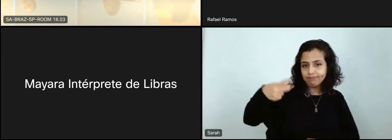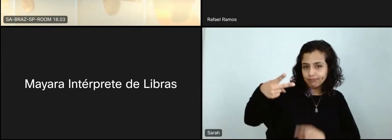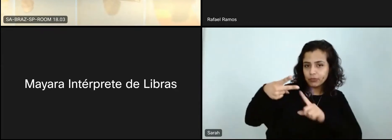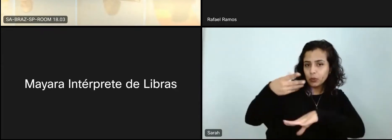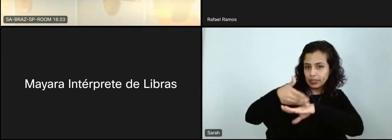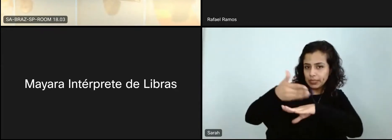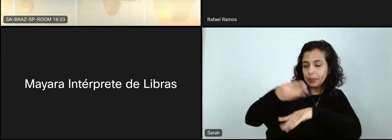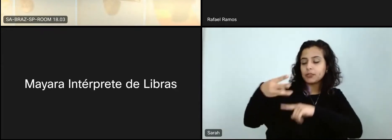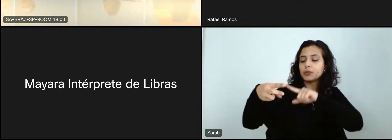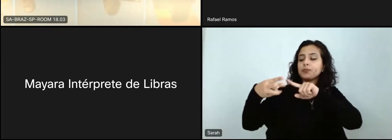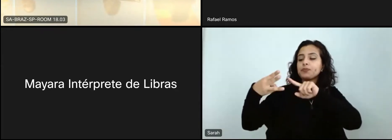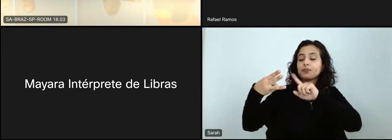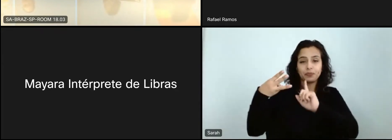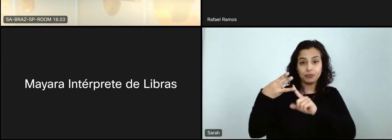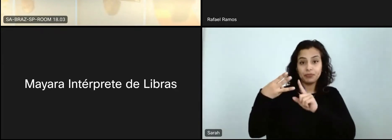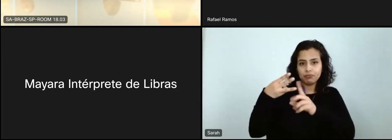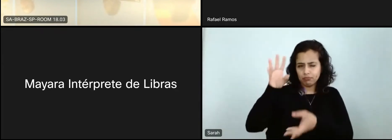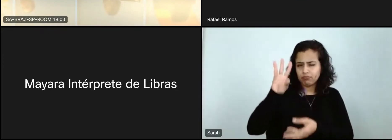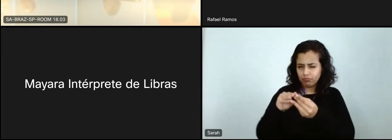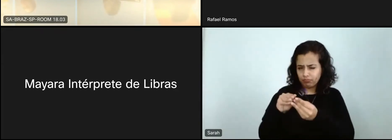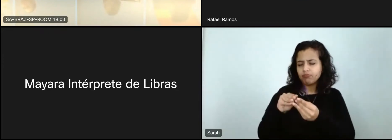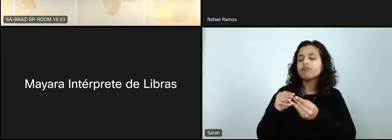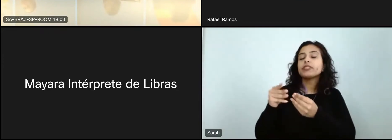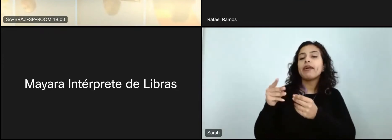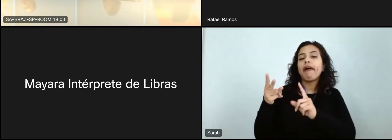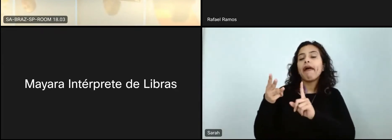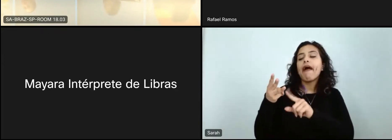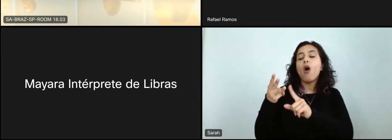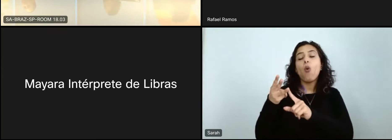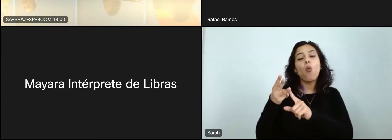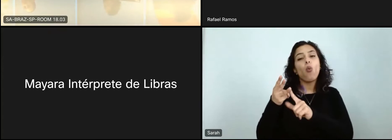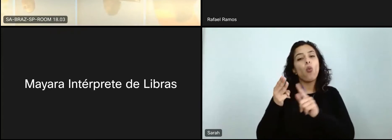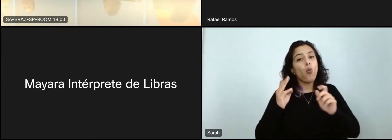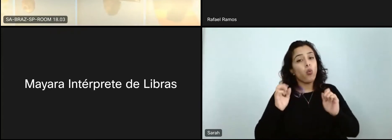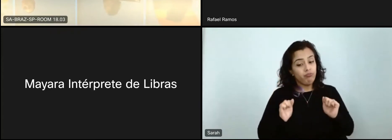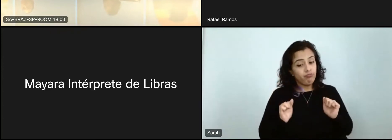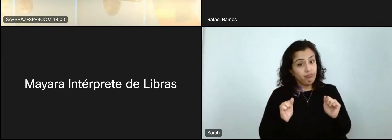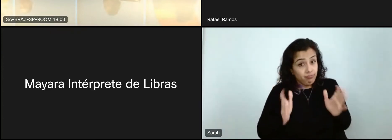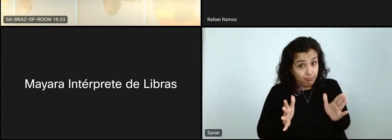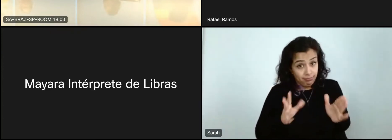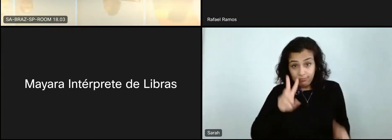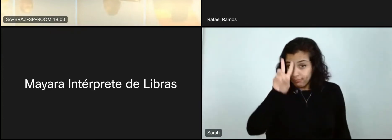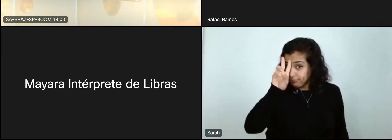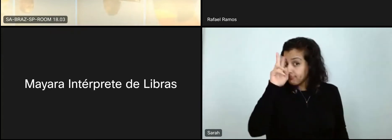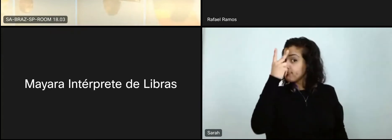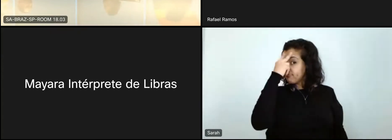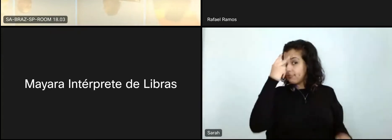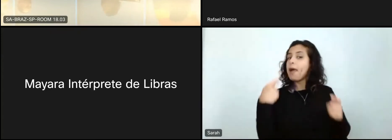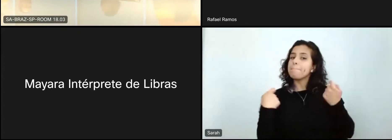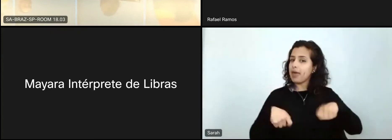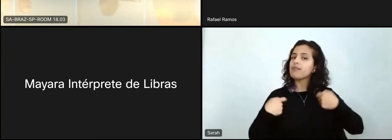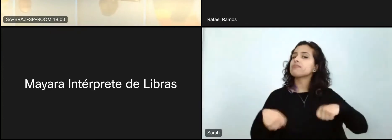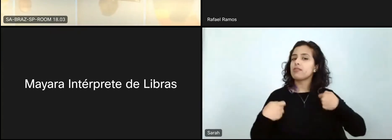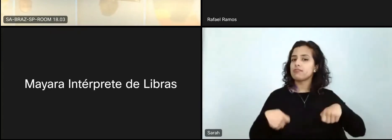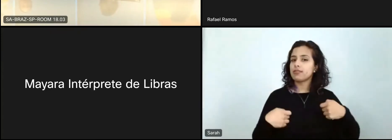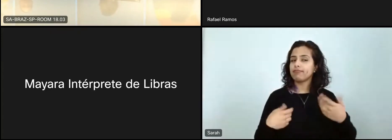terceiro ponto, né, para completar esse flow, é o comportamento sendo alterado, né? Porque a partir do momento que eu começo a treinar a história de